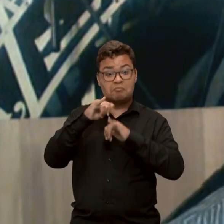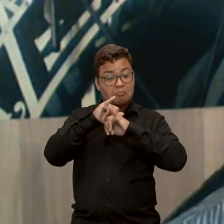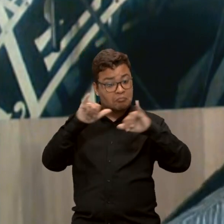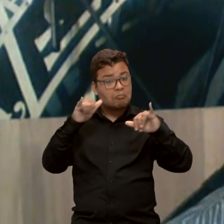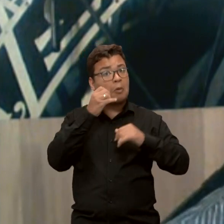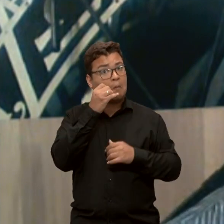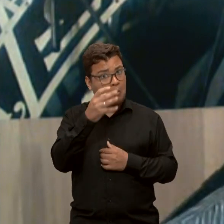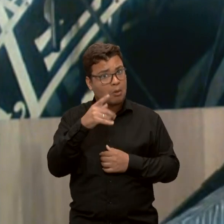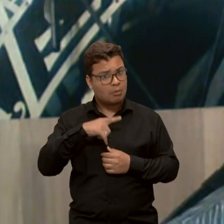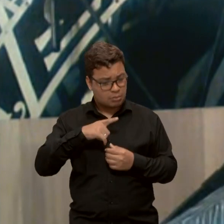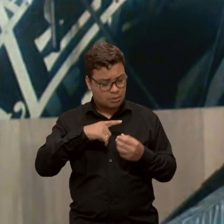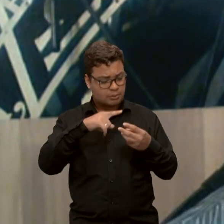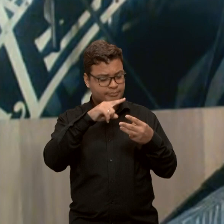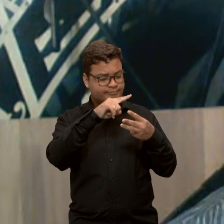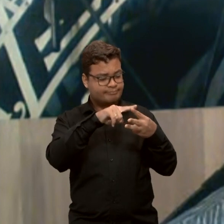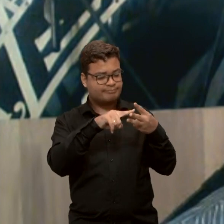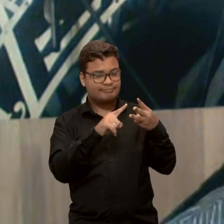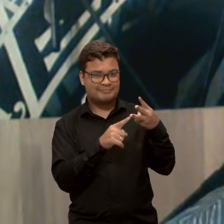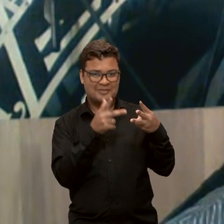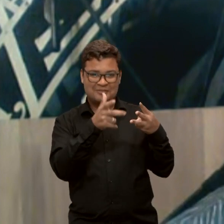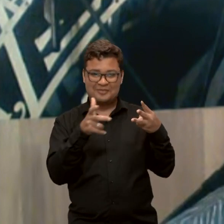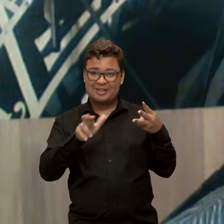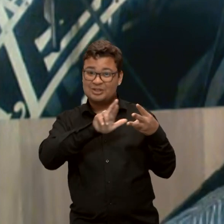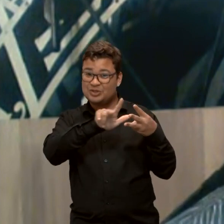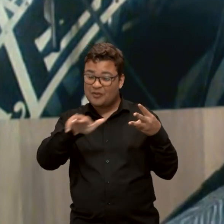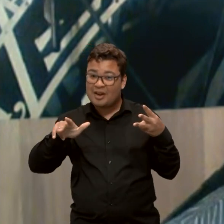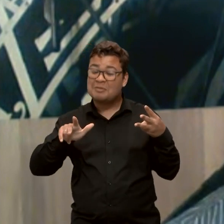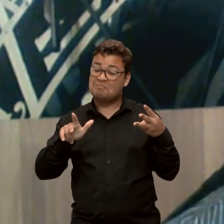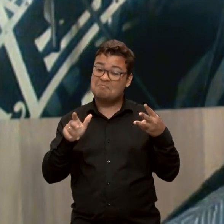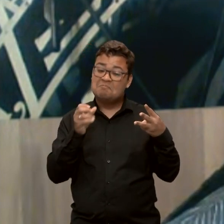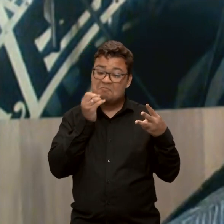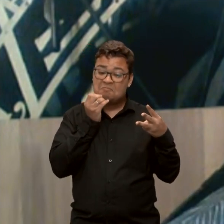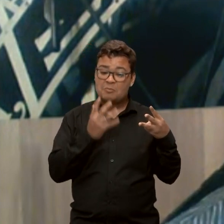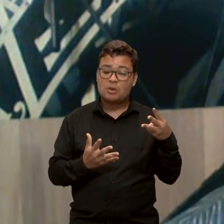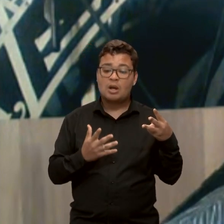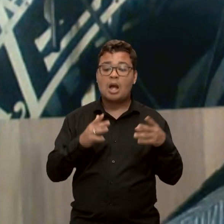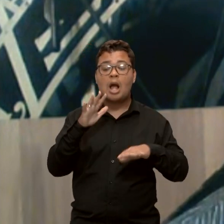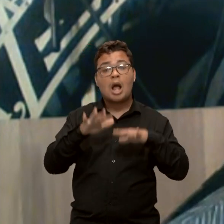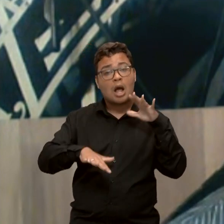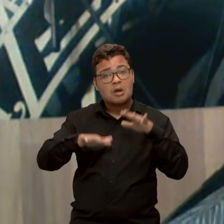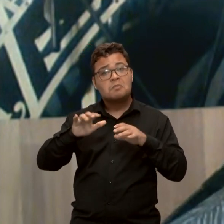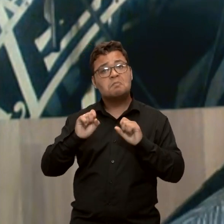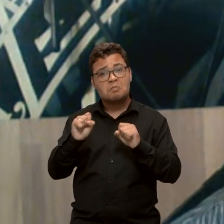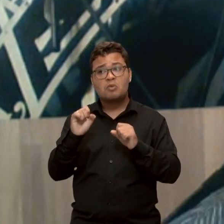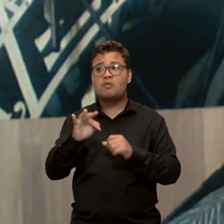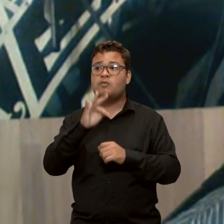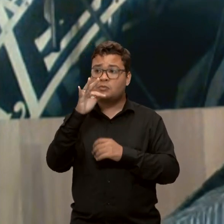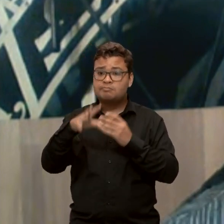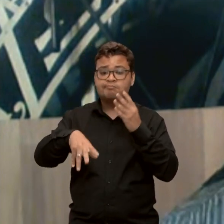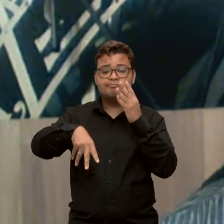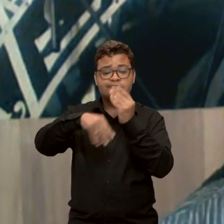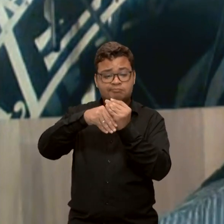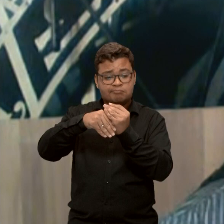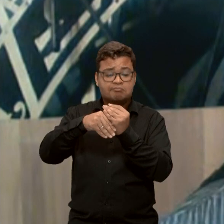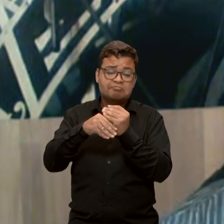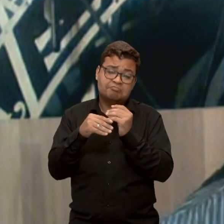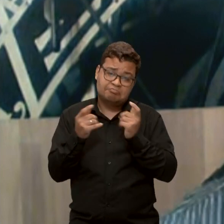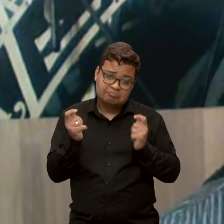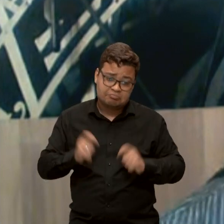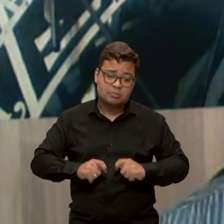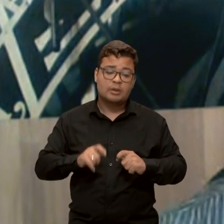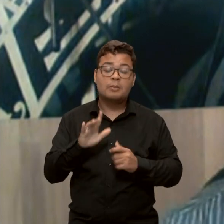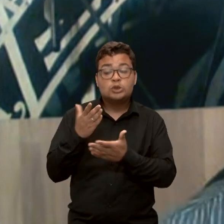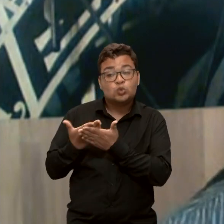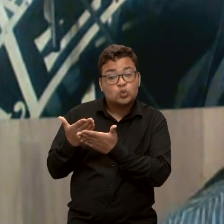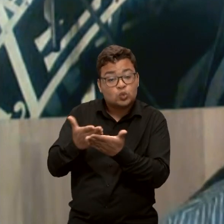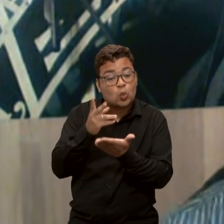como essa vacina do Butantan funciona contra o dengue 3 e dengue 4, porque a exposição a esses sorotipos foi pequena. A